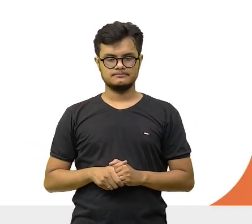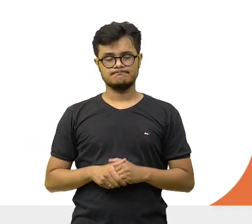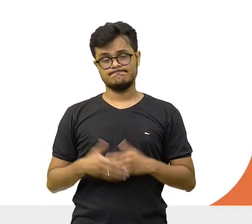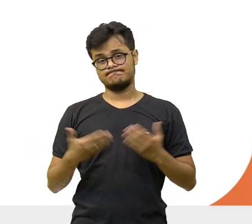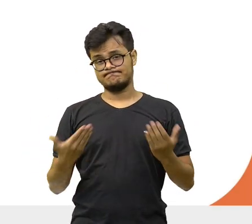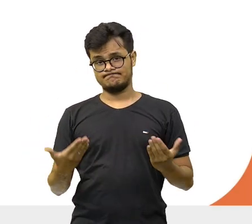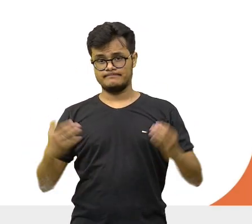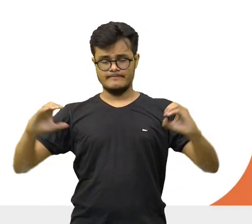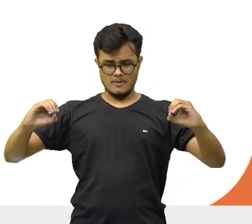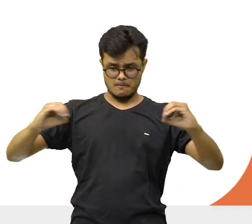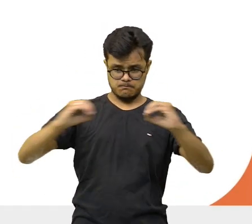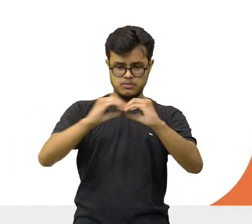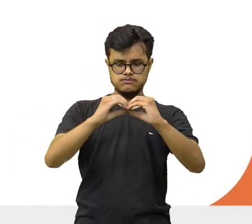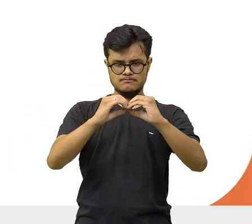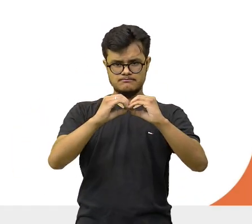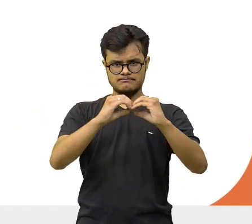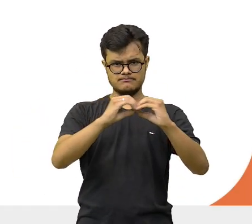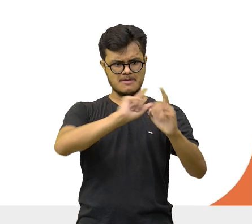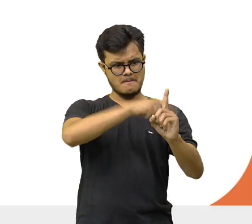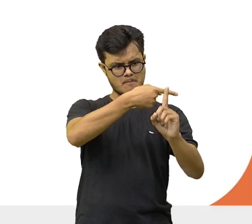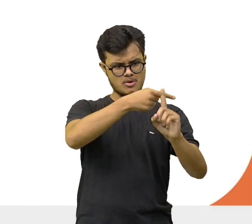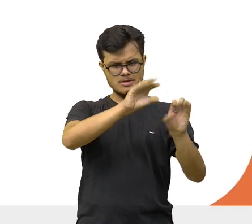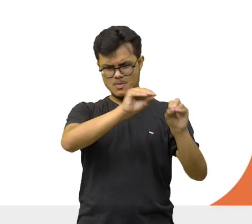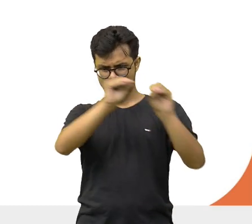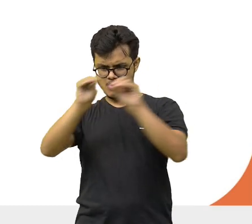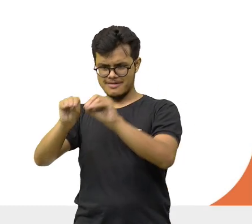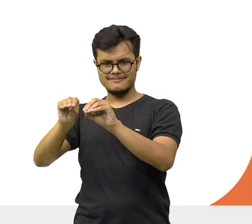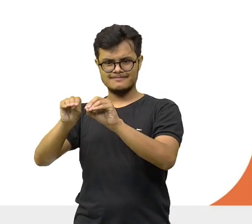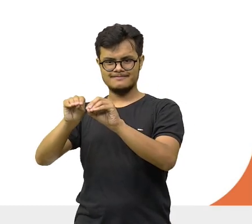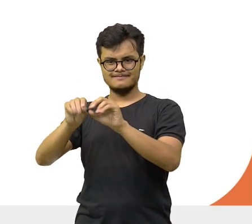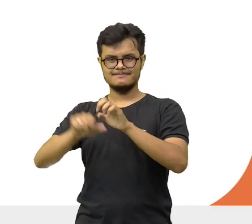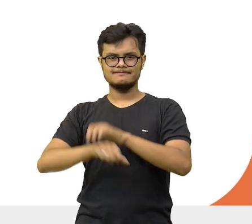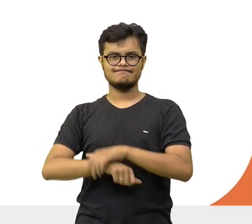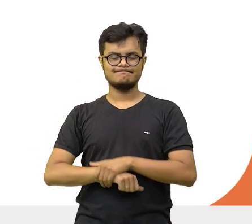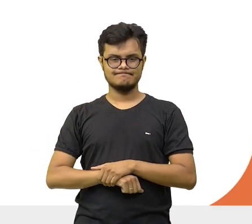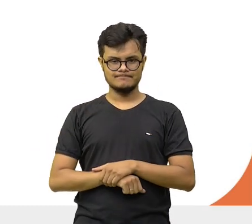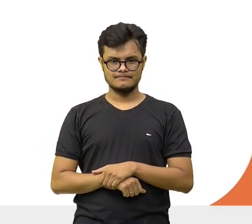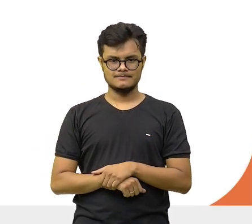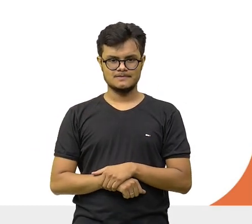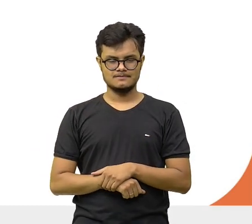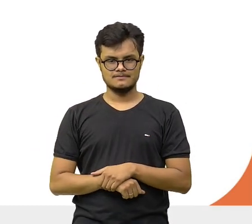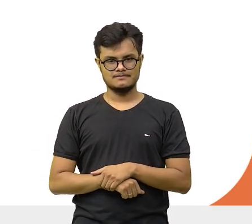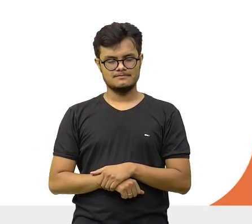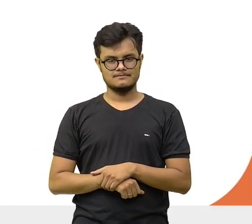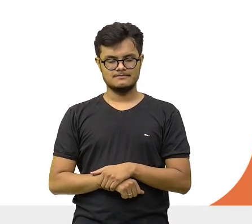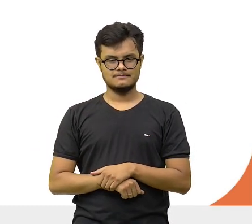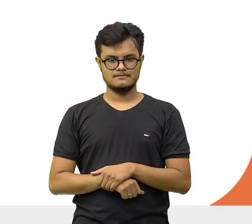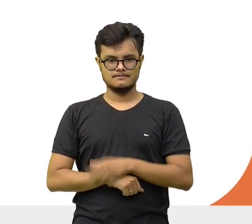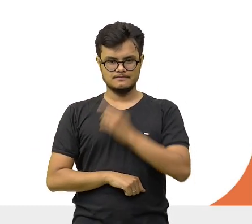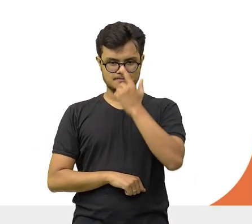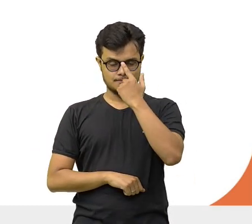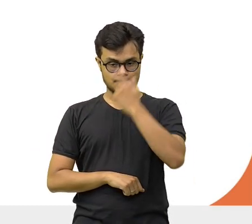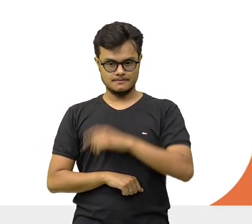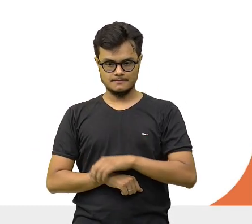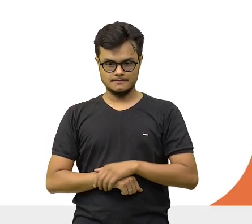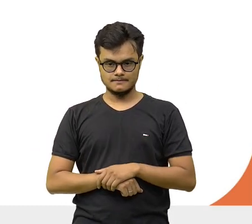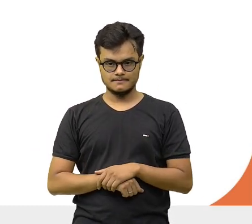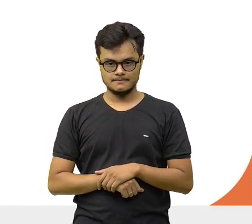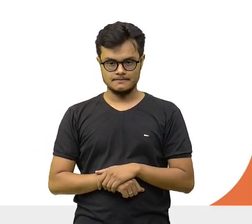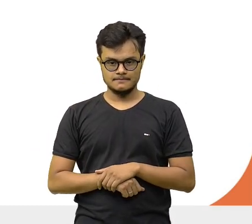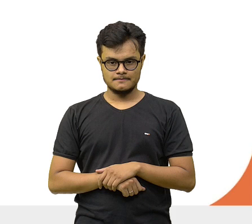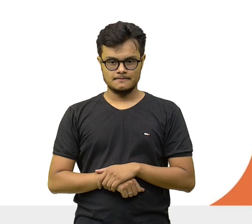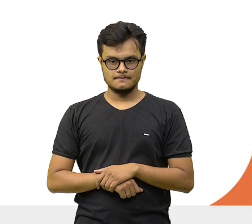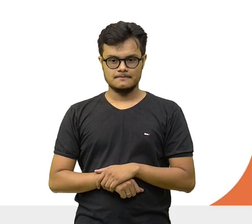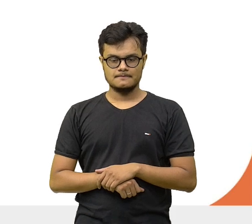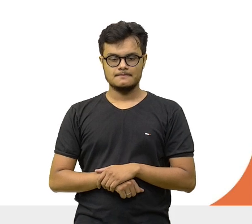processo de entrar em contato ocorre a troca de cargas elétricas e parte das cargas elétricas migram dos